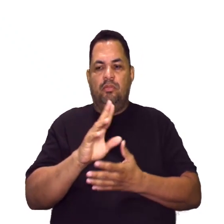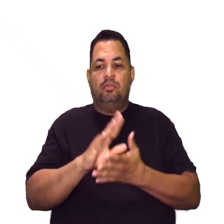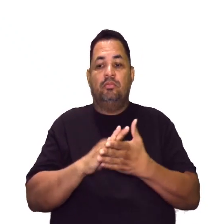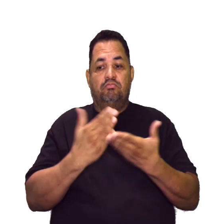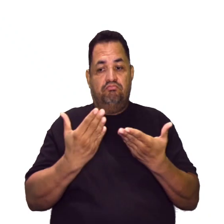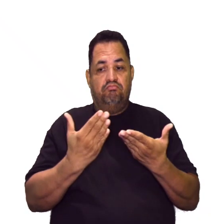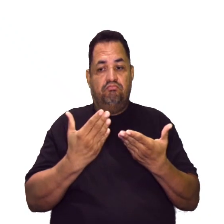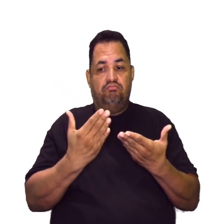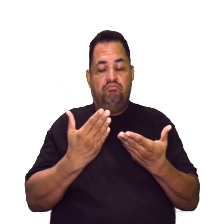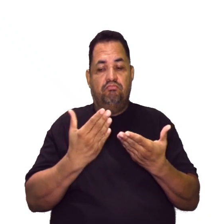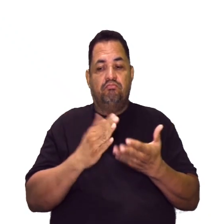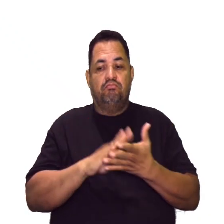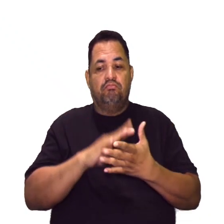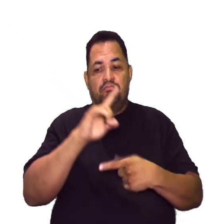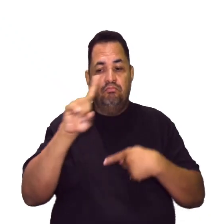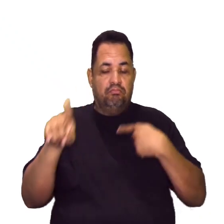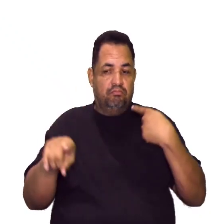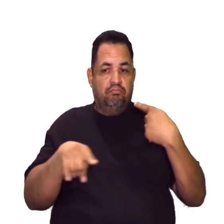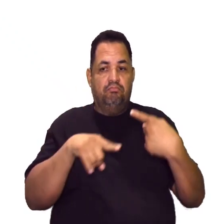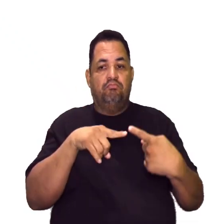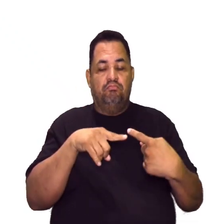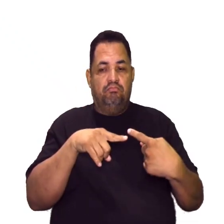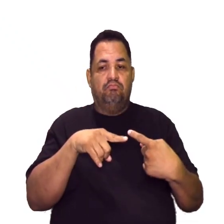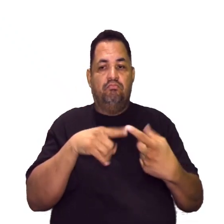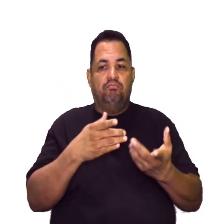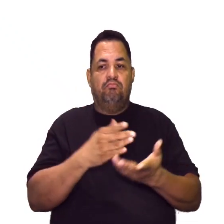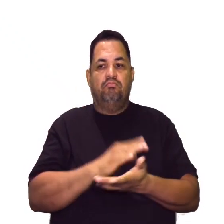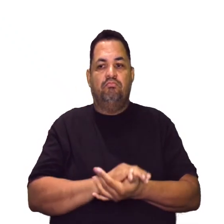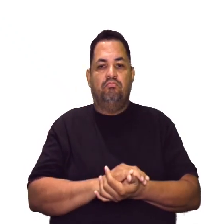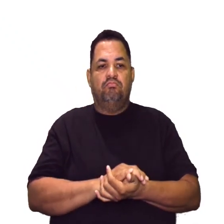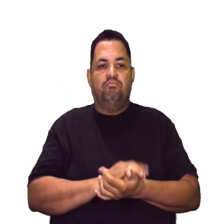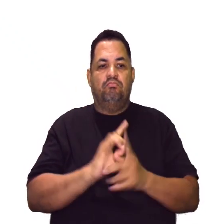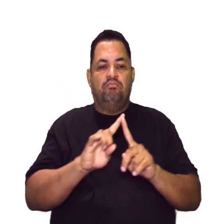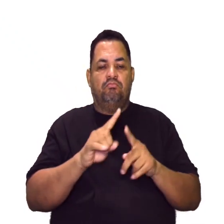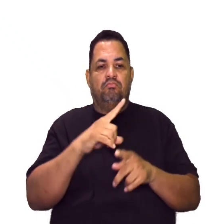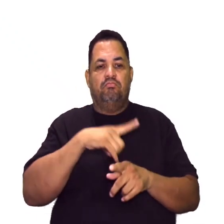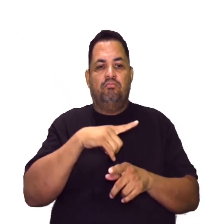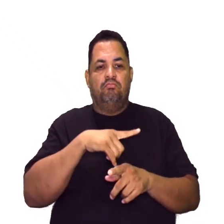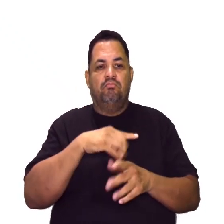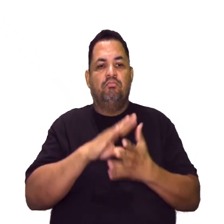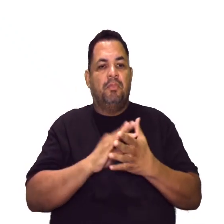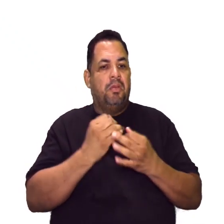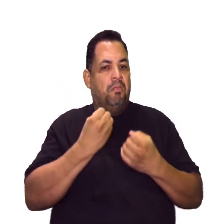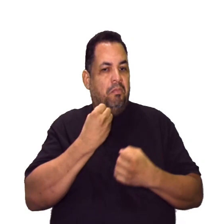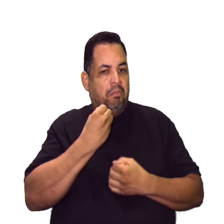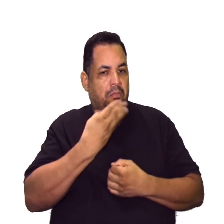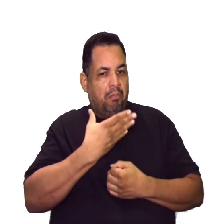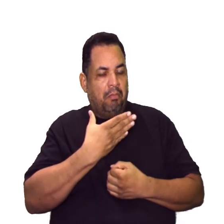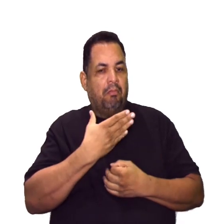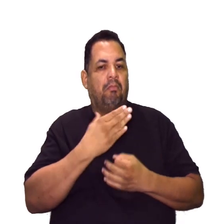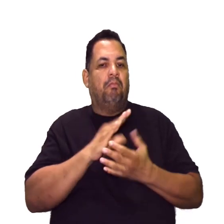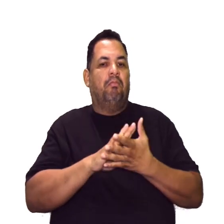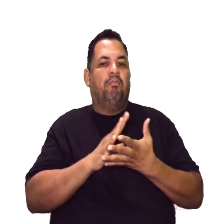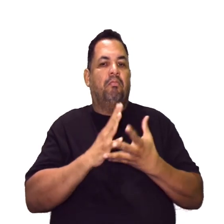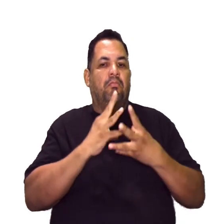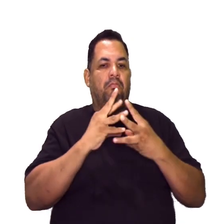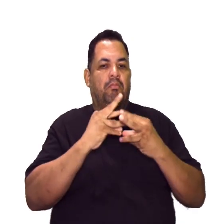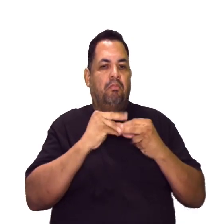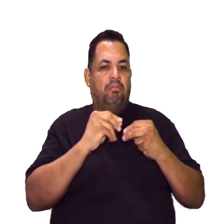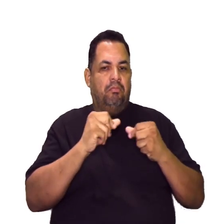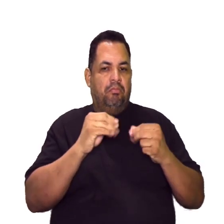ser utilizado para esse fim, já que é bastante eficiente